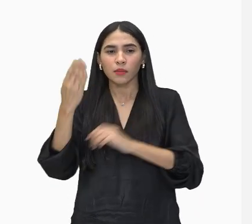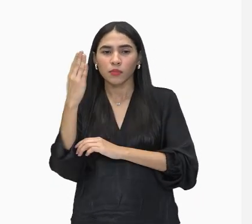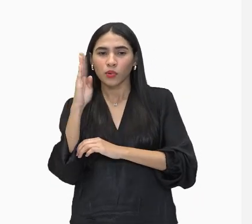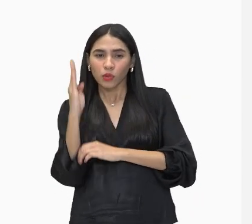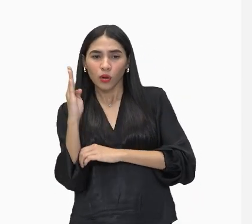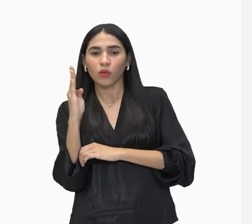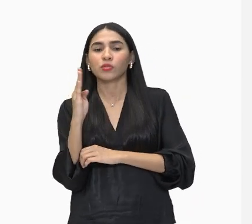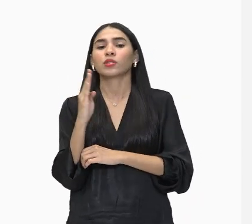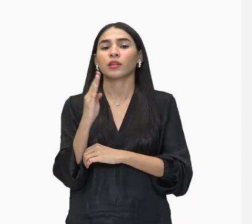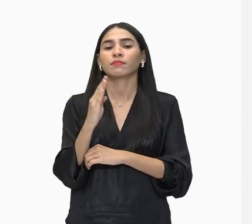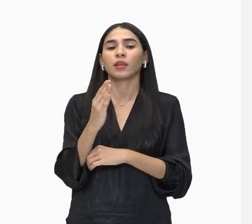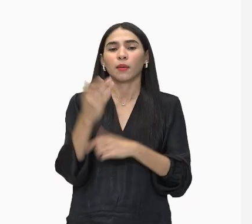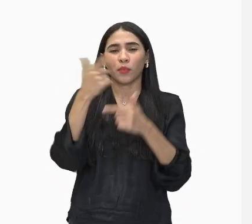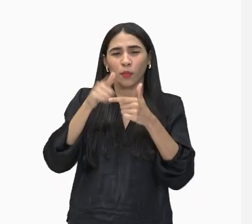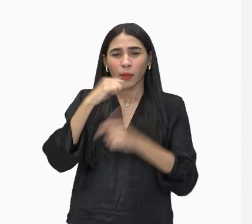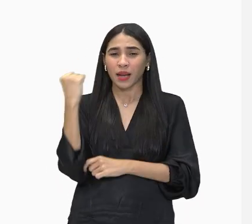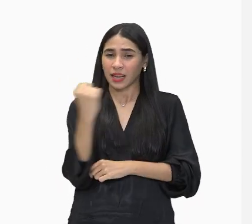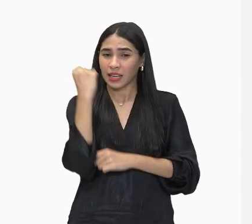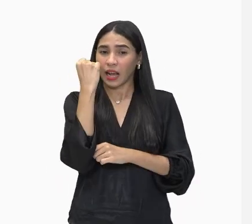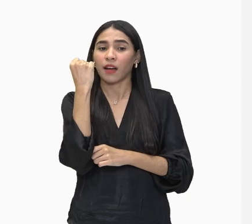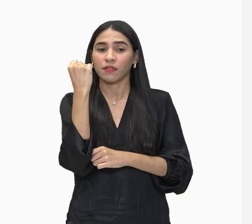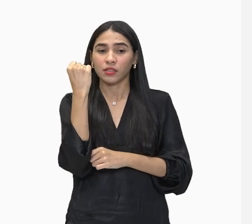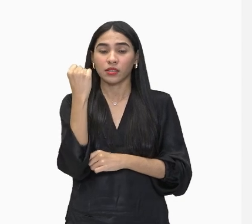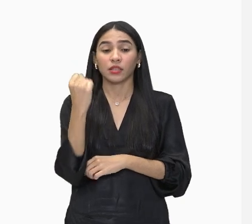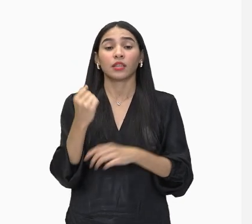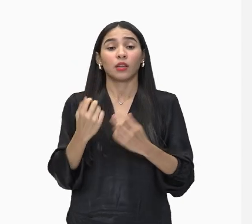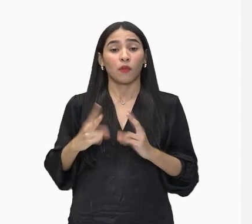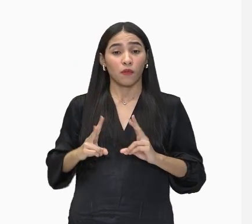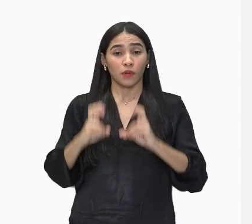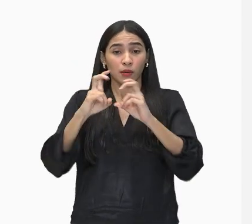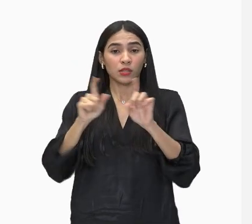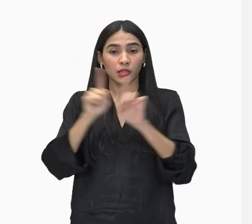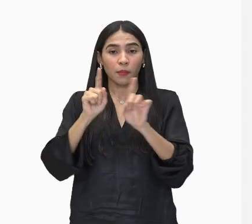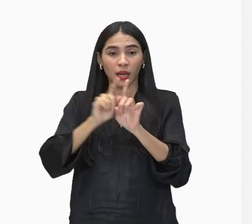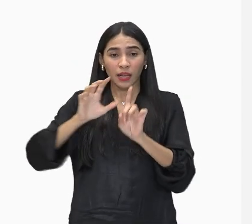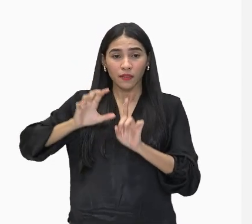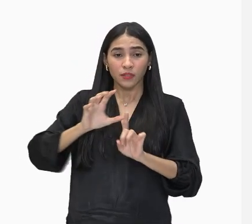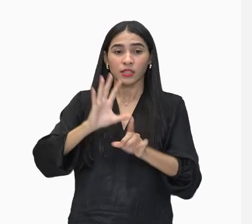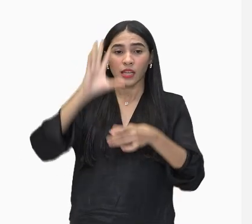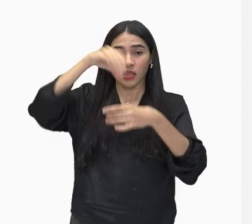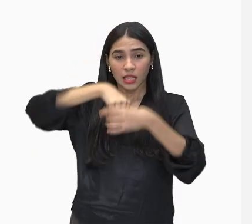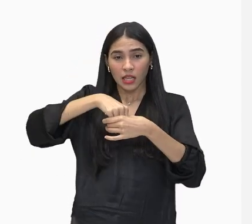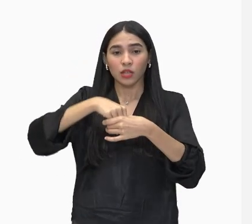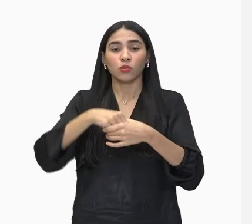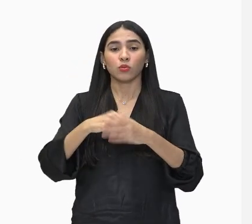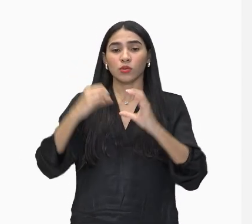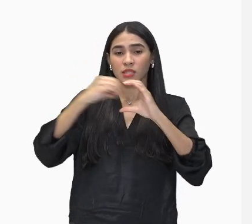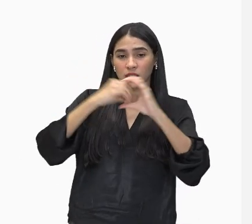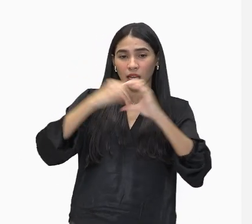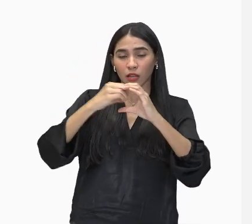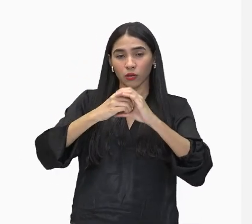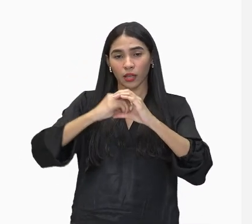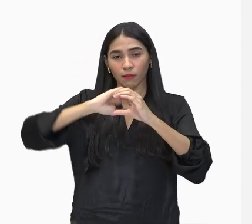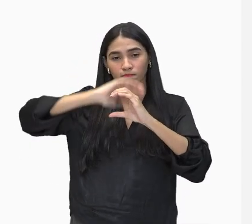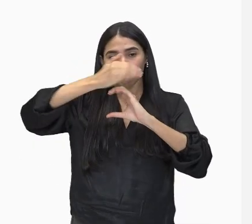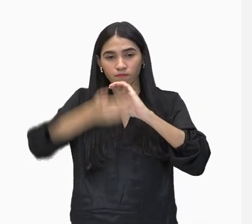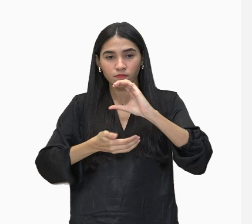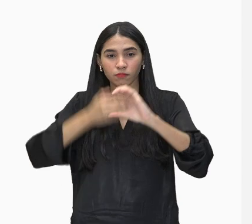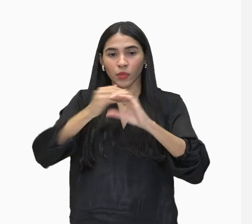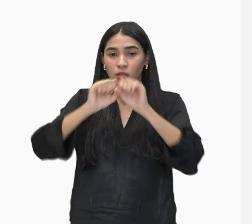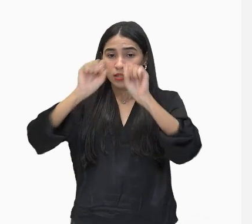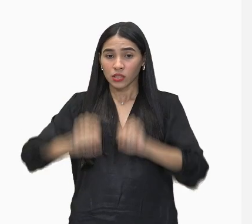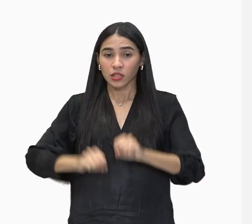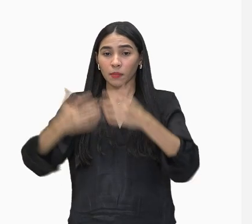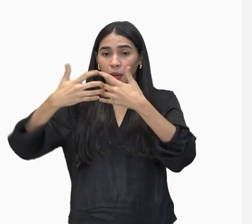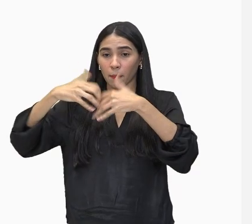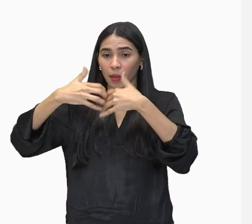e fatais de chikungunya. Vírus também ataca proteínas das células de barreira de proteção do sistema